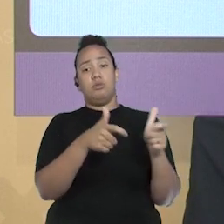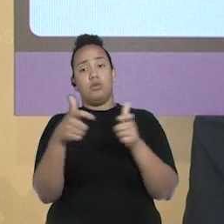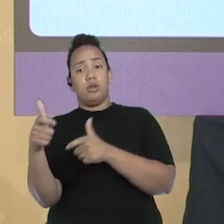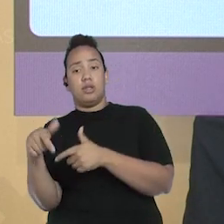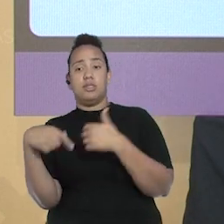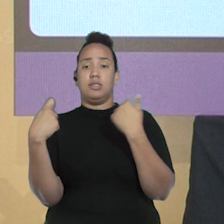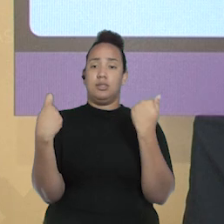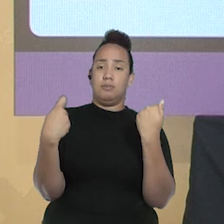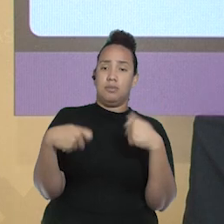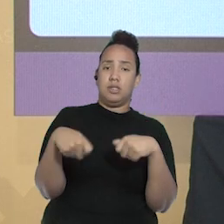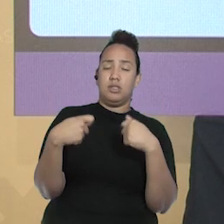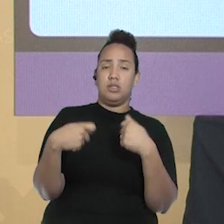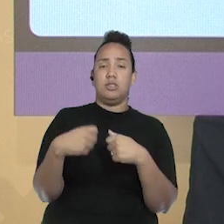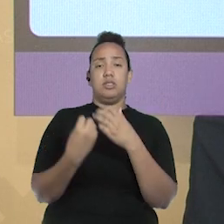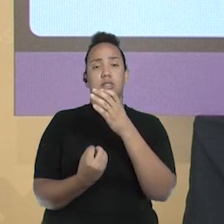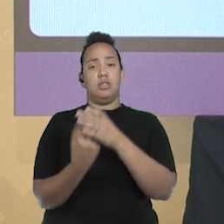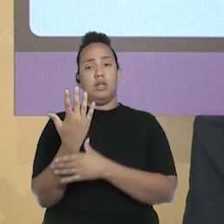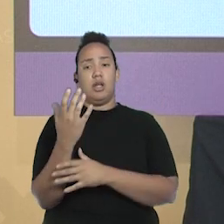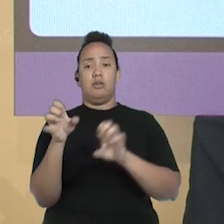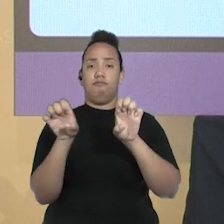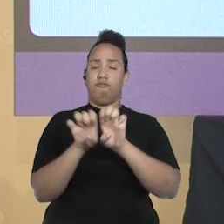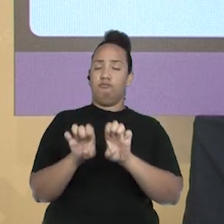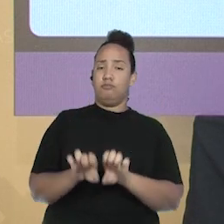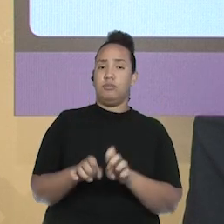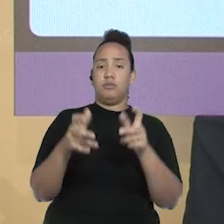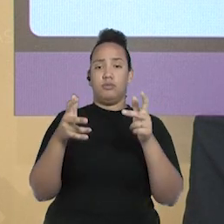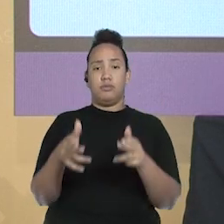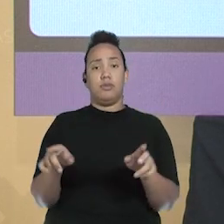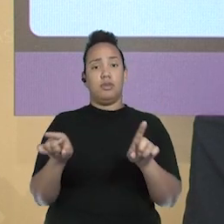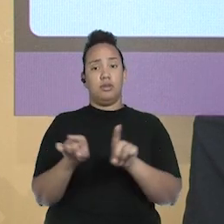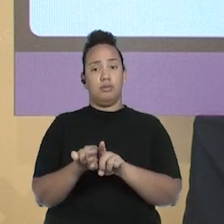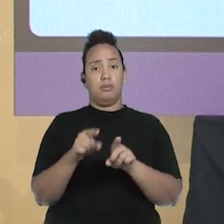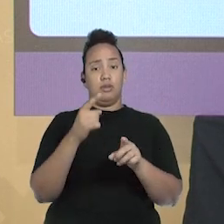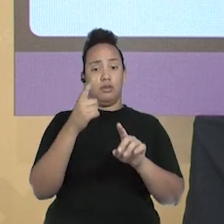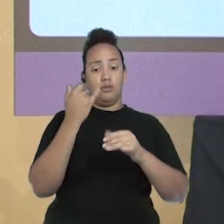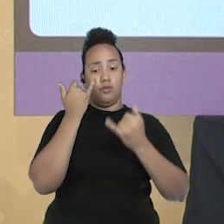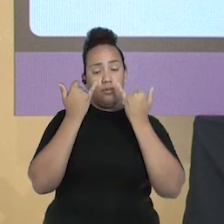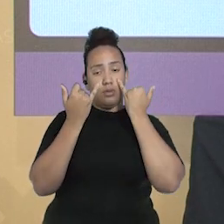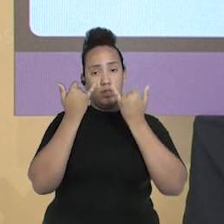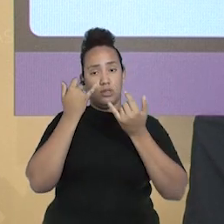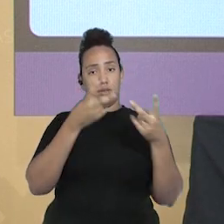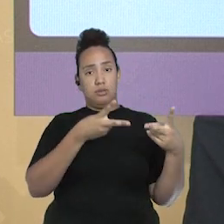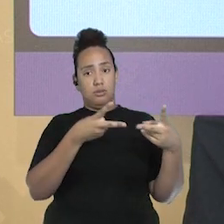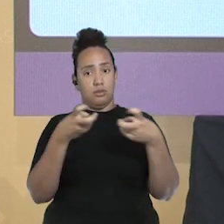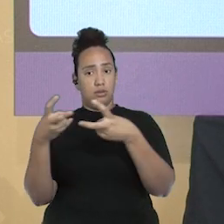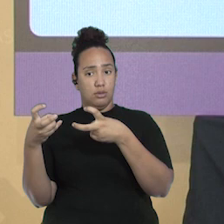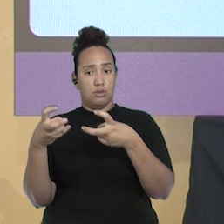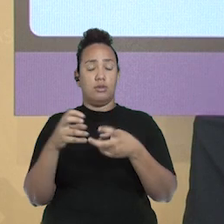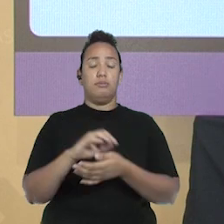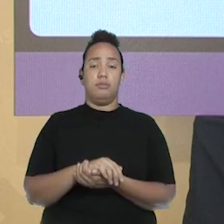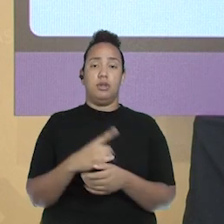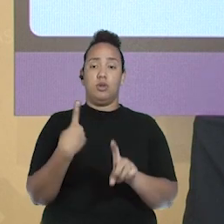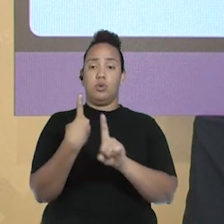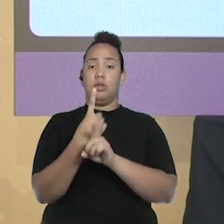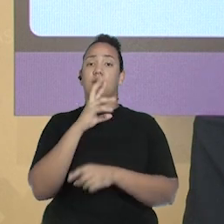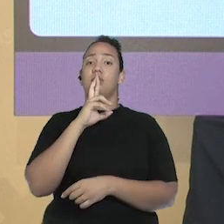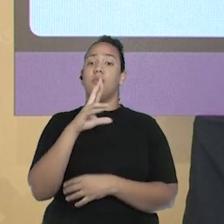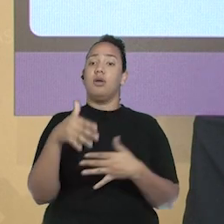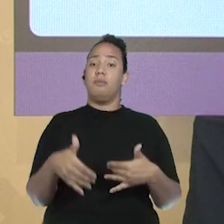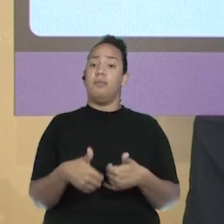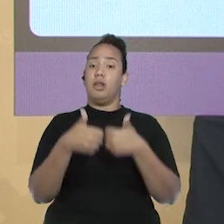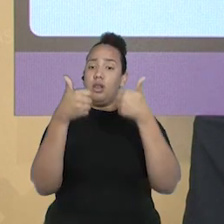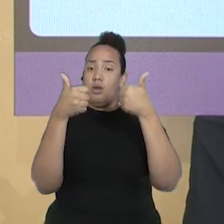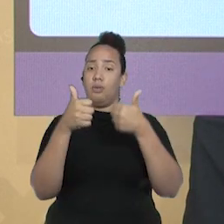criar uma estrutura como essa e fazer a leitura desses gráficos para te ajudar a alcançar melhores resultados. Pode ser